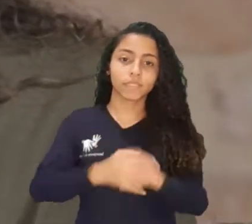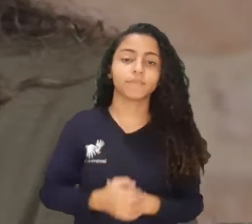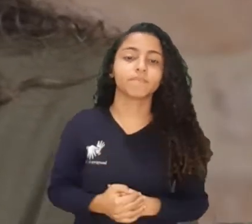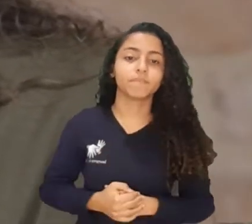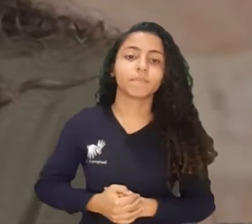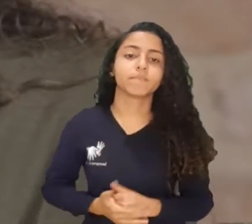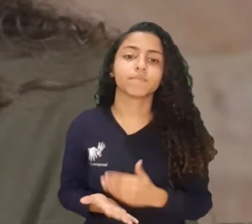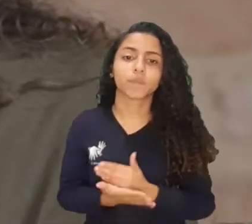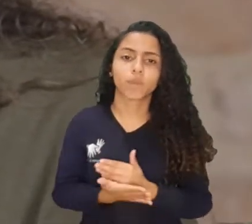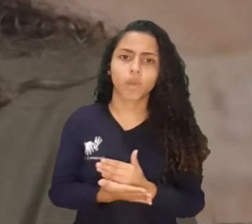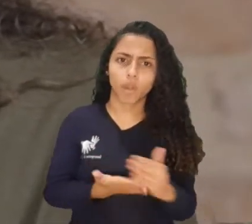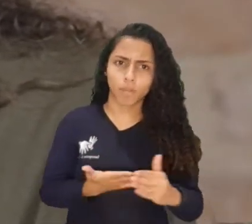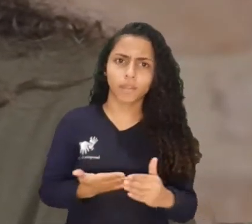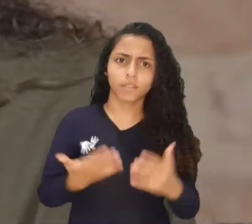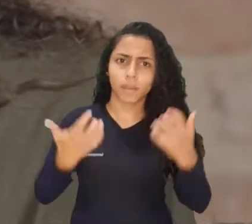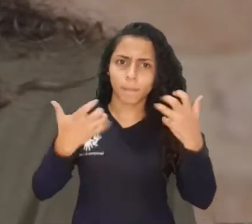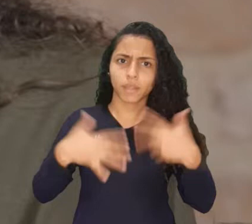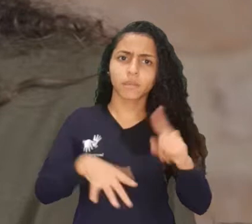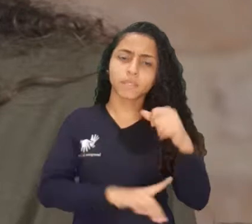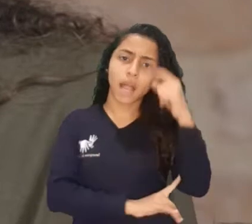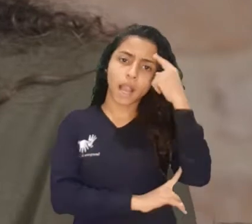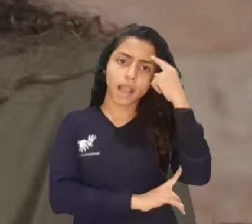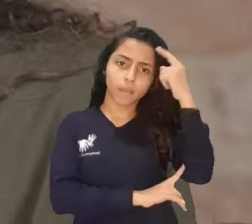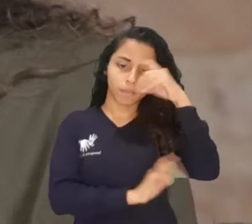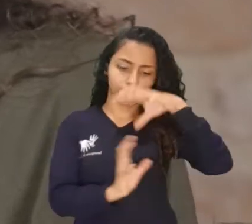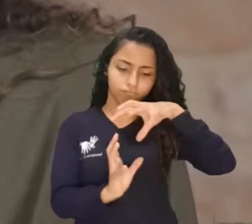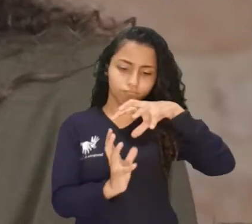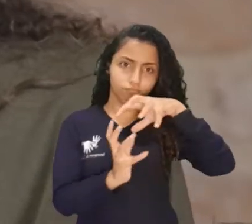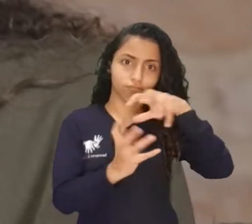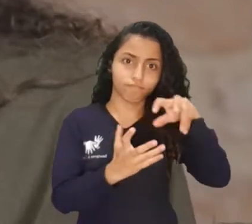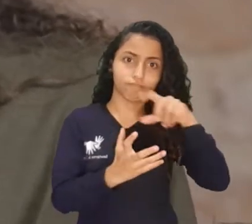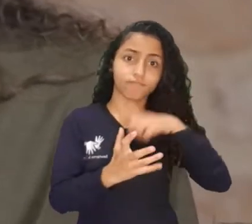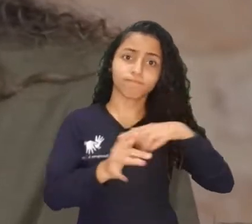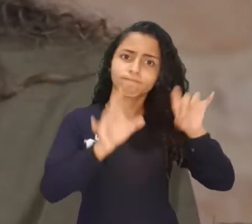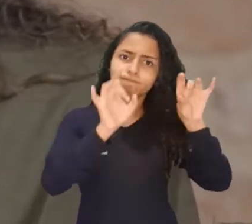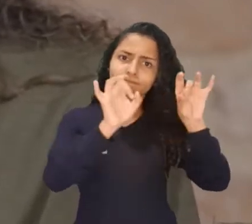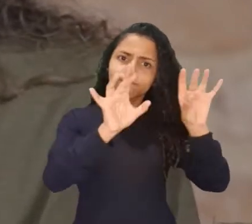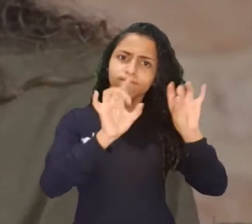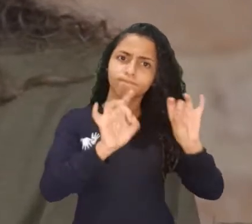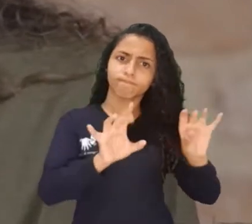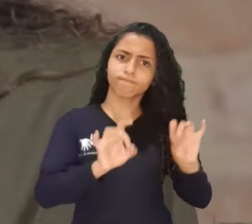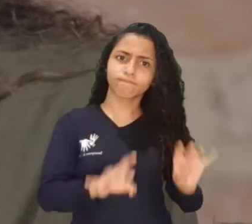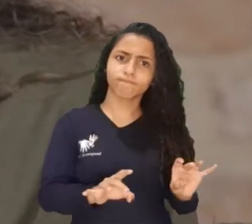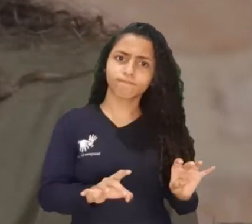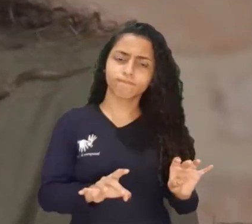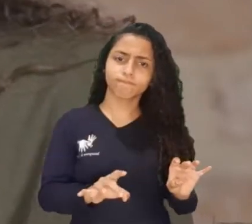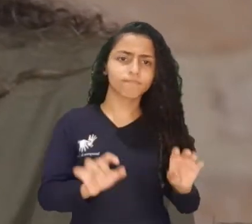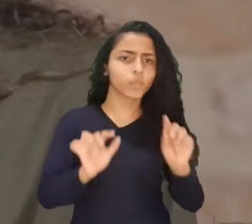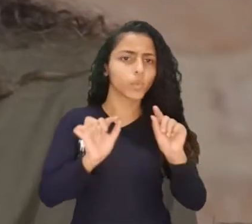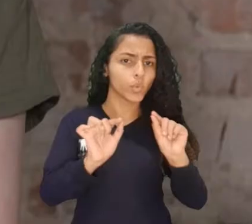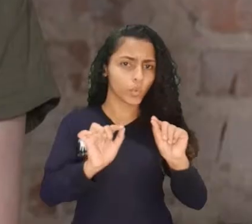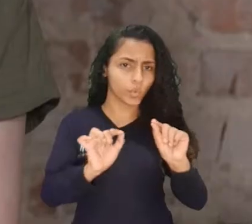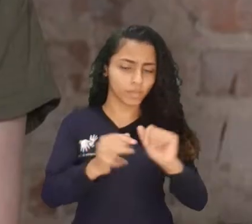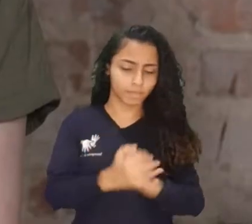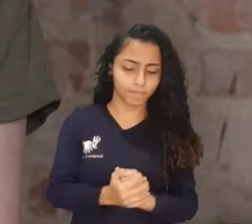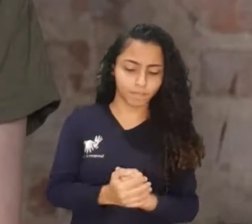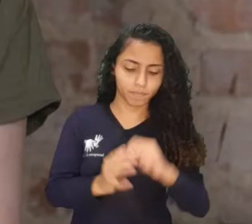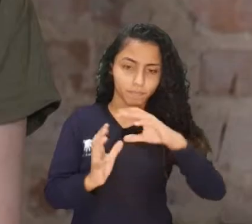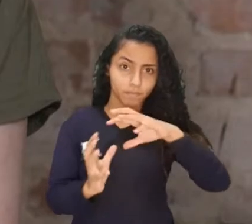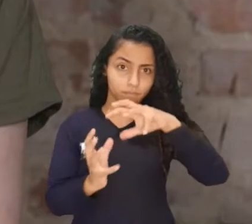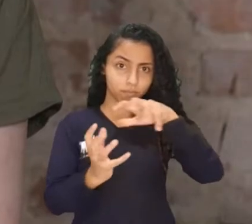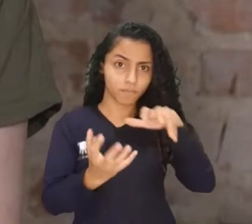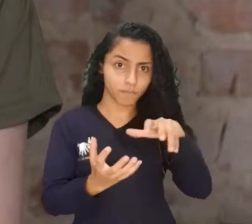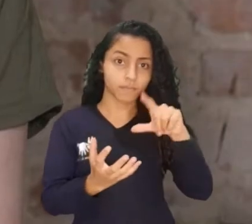precisa lembrar que o planeta Terra ele tem uma peculiaridade muito grande no sentido de que em sua composição ele